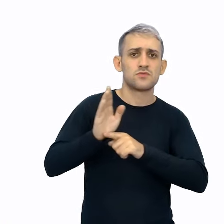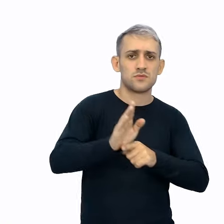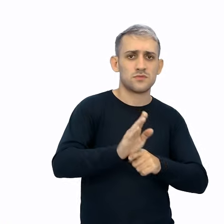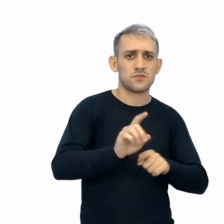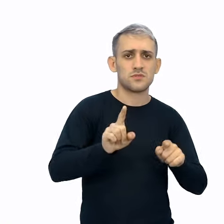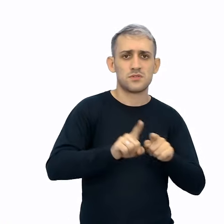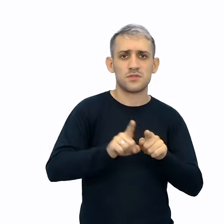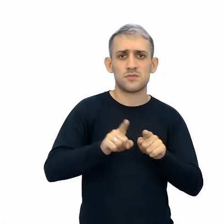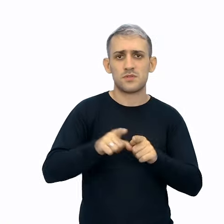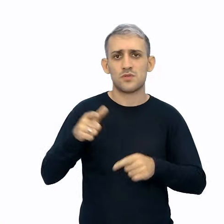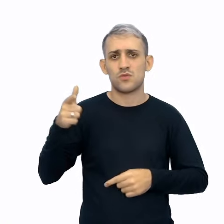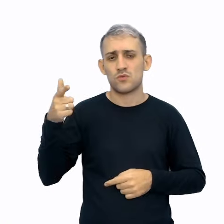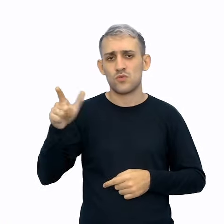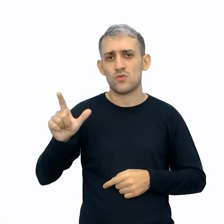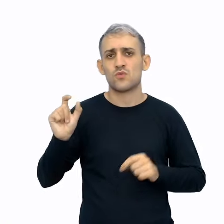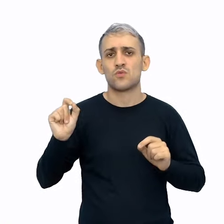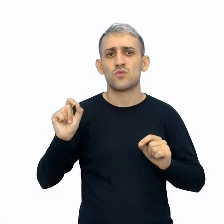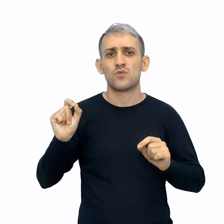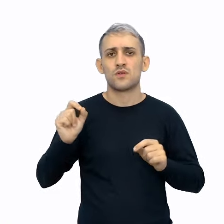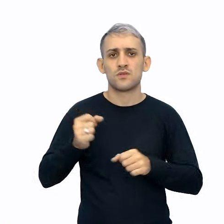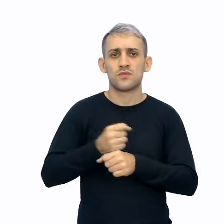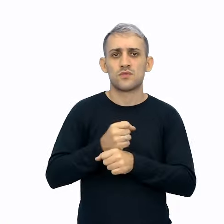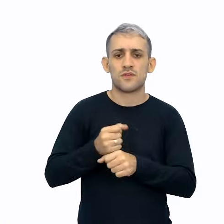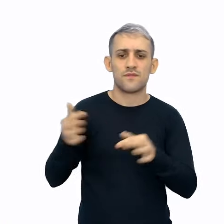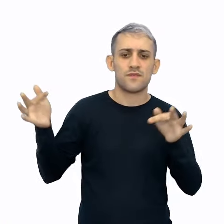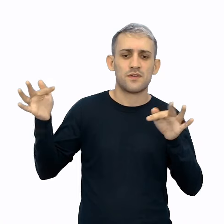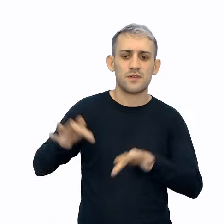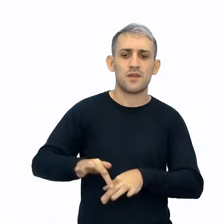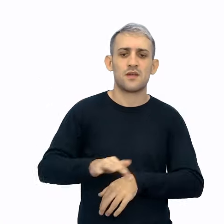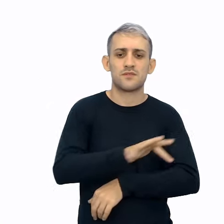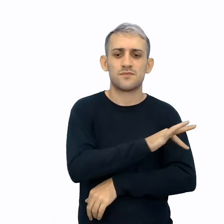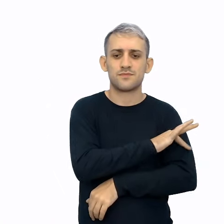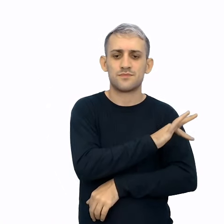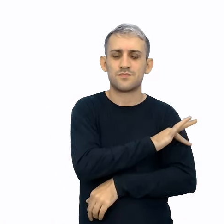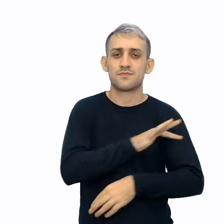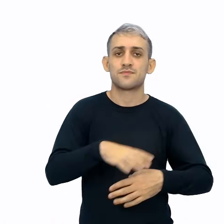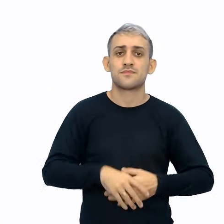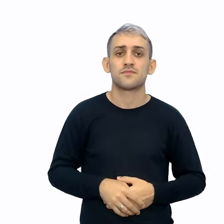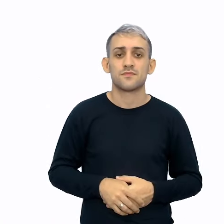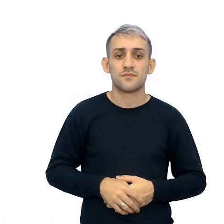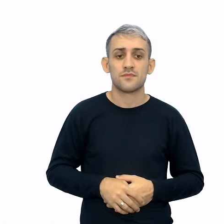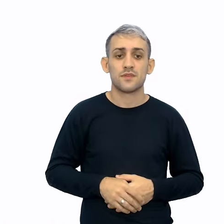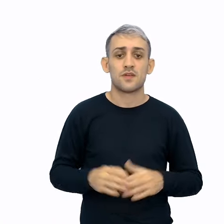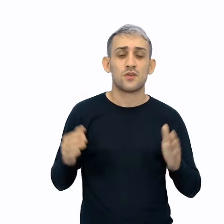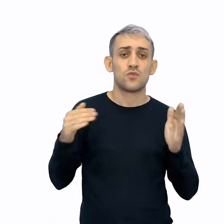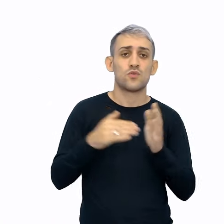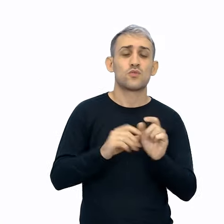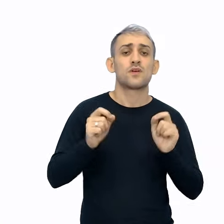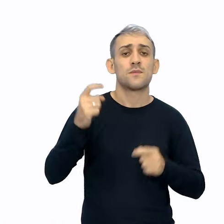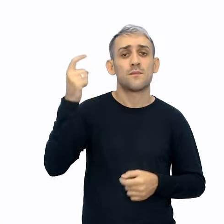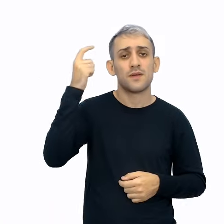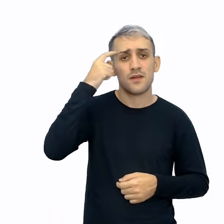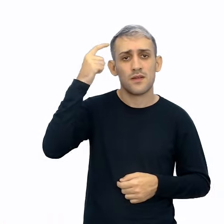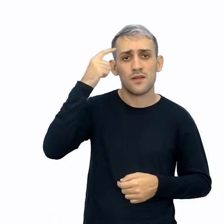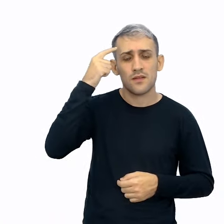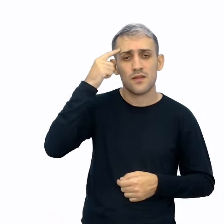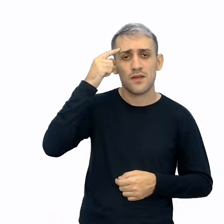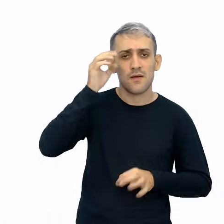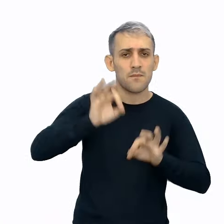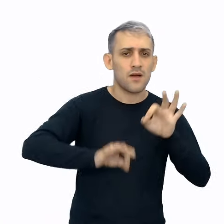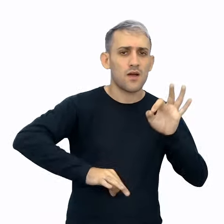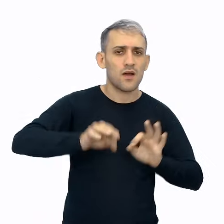atividade dos respectivos anos finais do ensino fundamental e por último pensar aí na construção